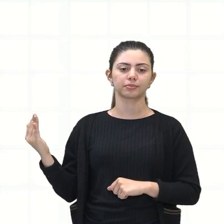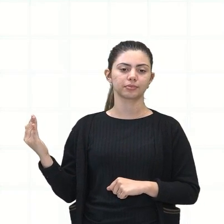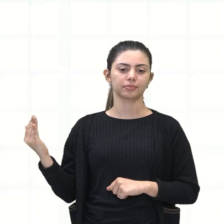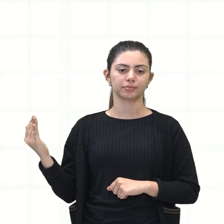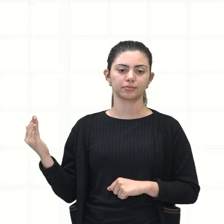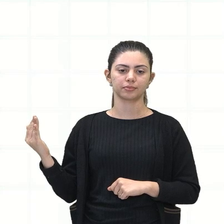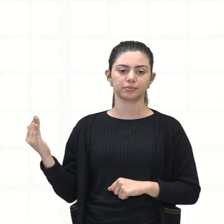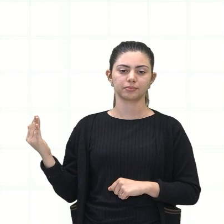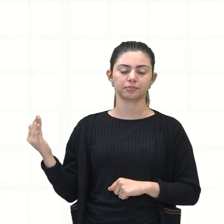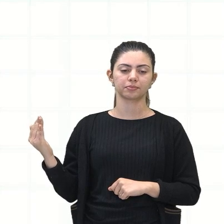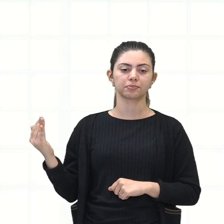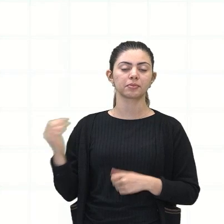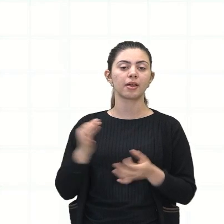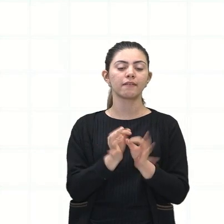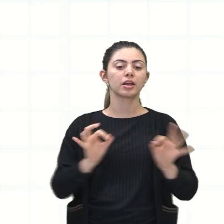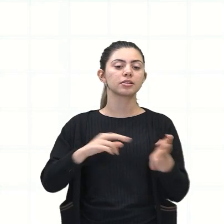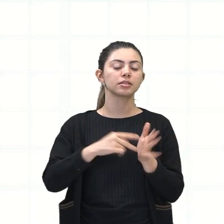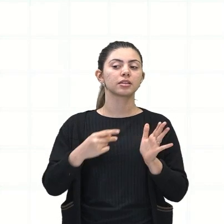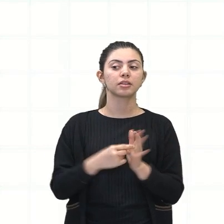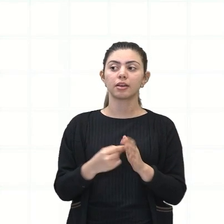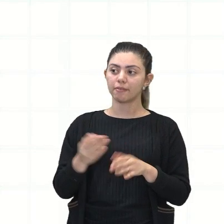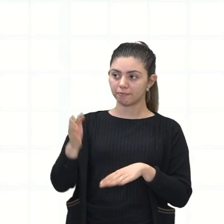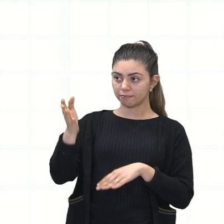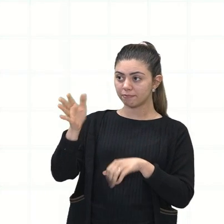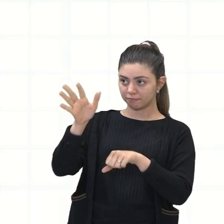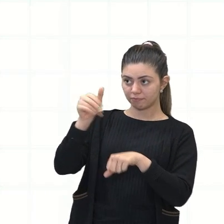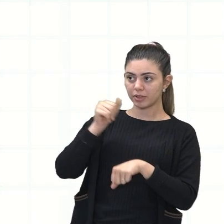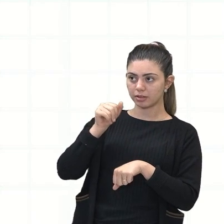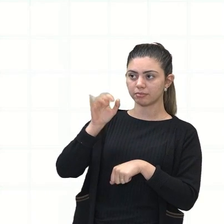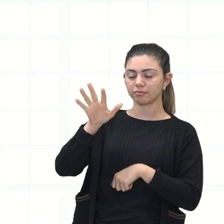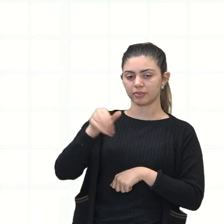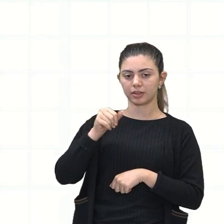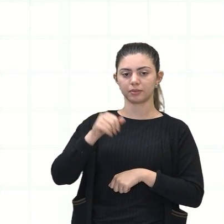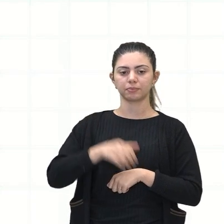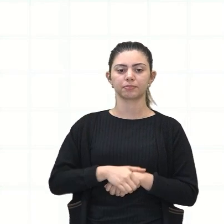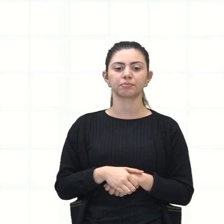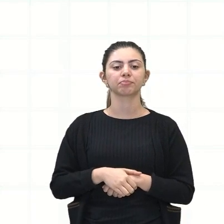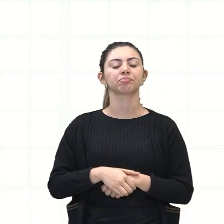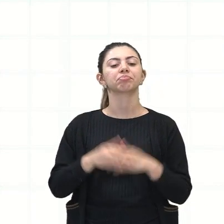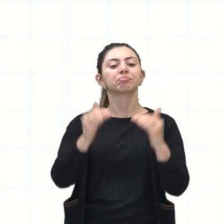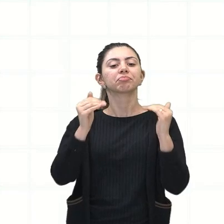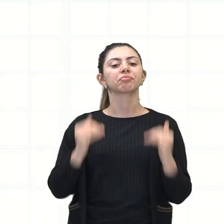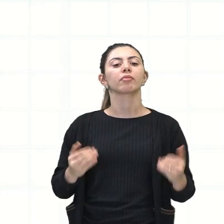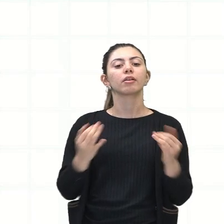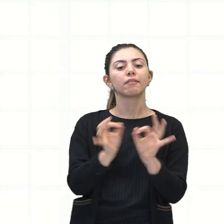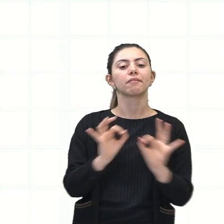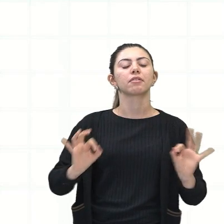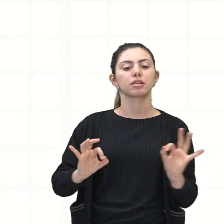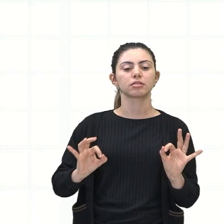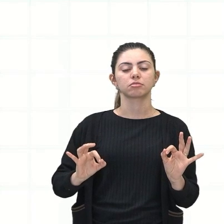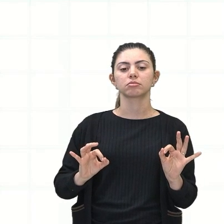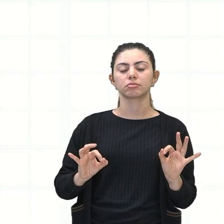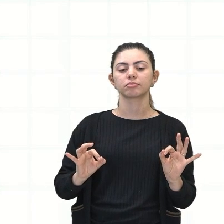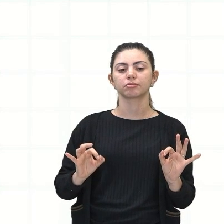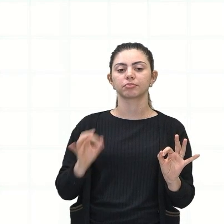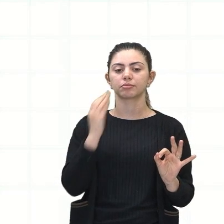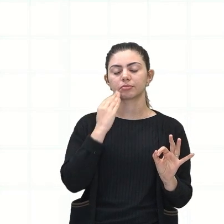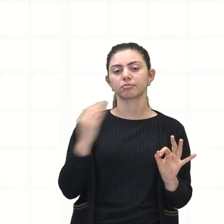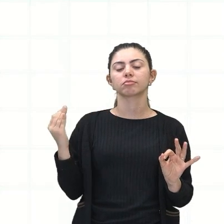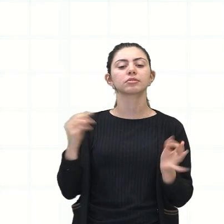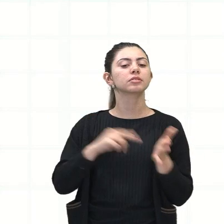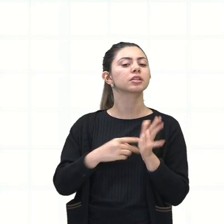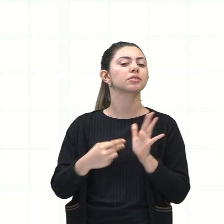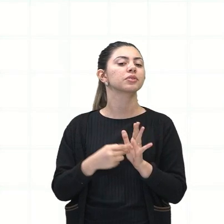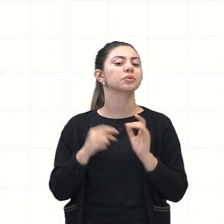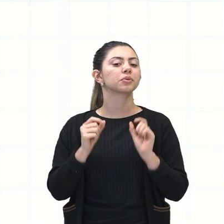que é venha aqui. And the table is there. The table is